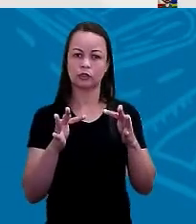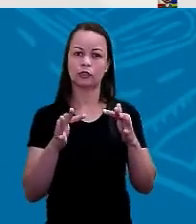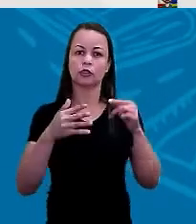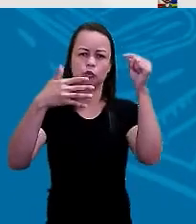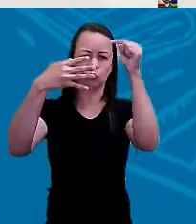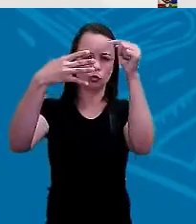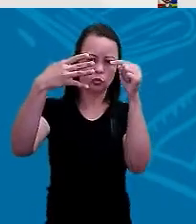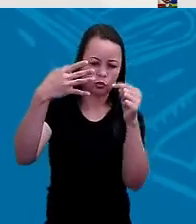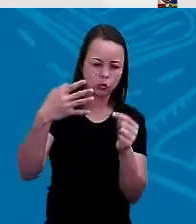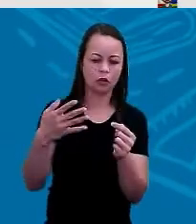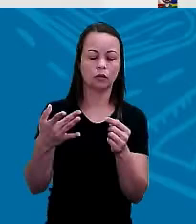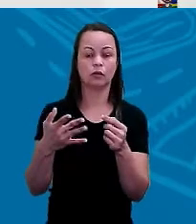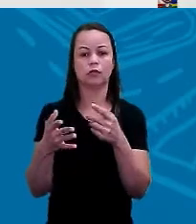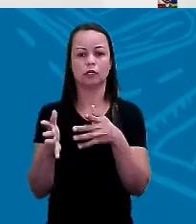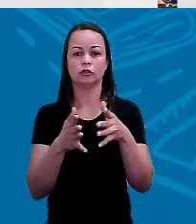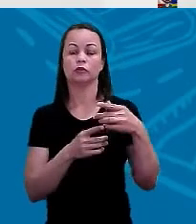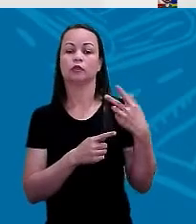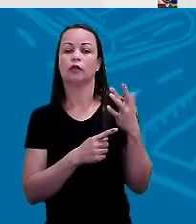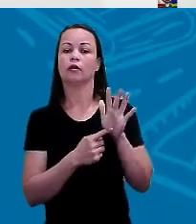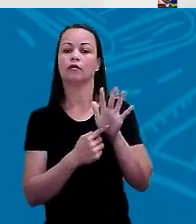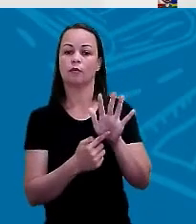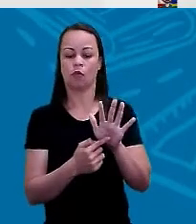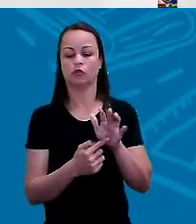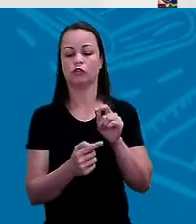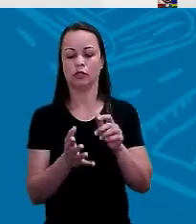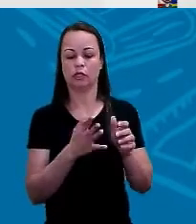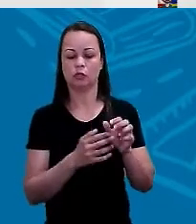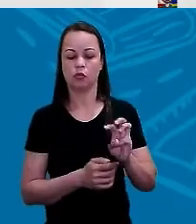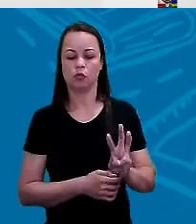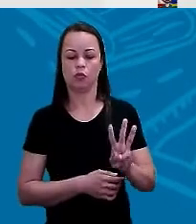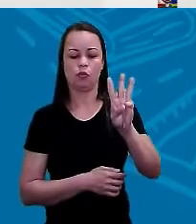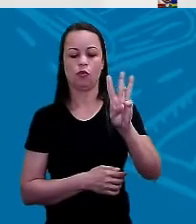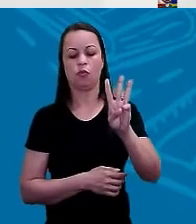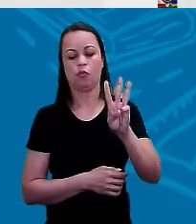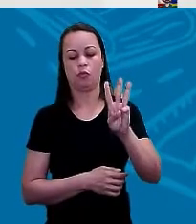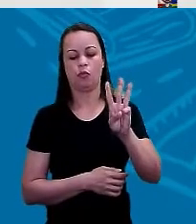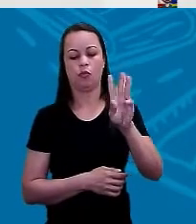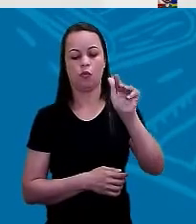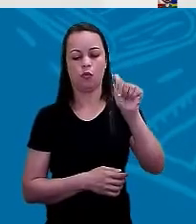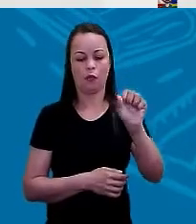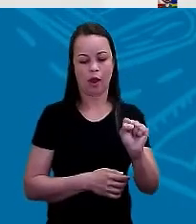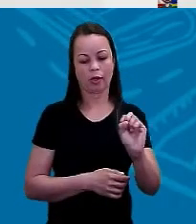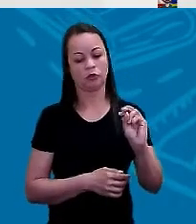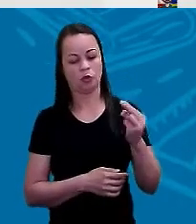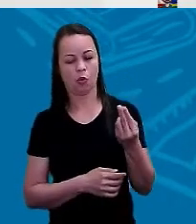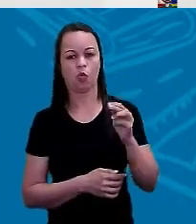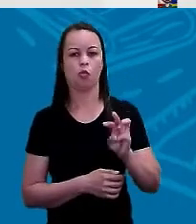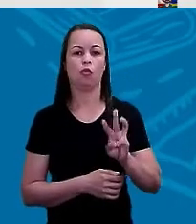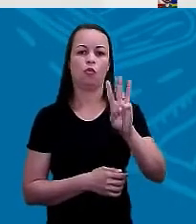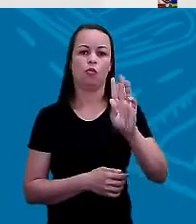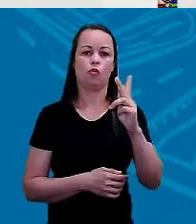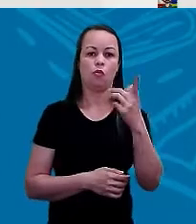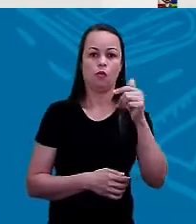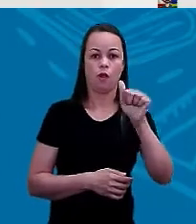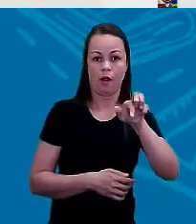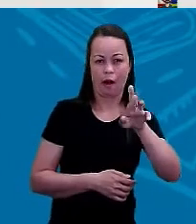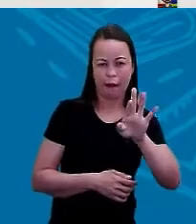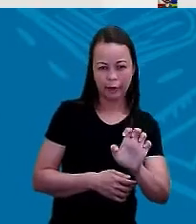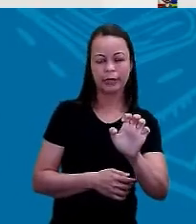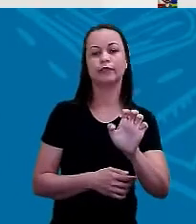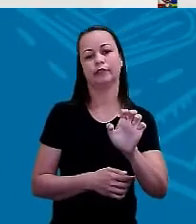elas, o was e o were vem no início da frase. Por quê? Porque aí eu tenho a forma interrogativa, que em inglês eu chamo